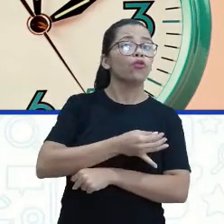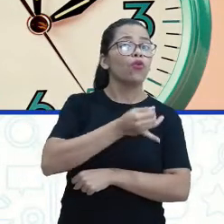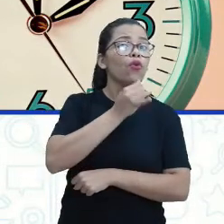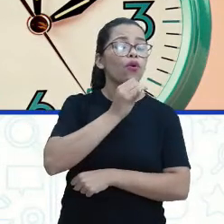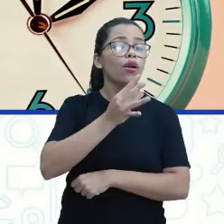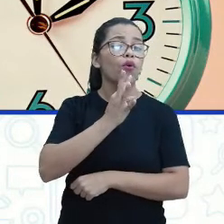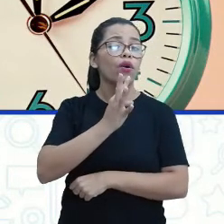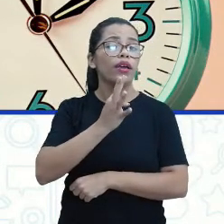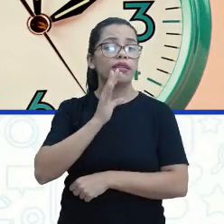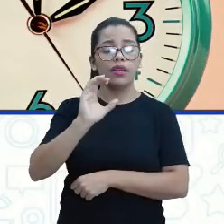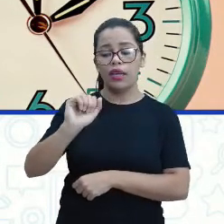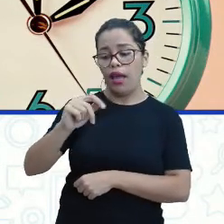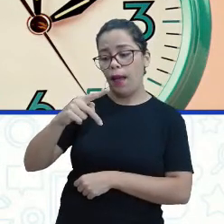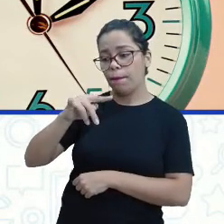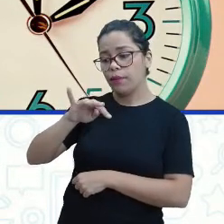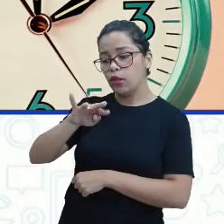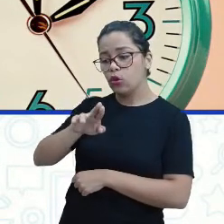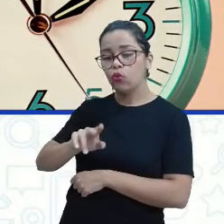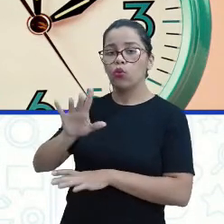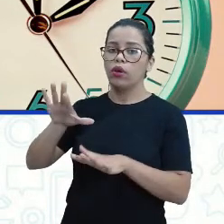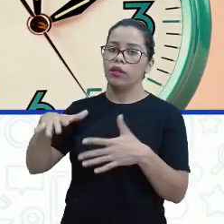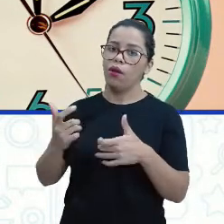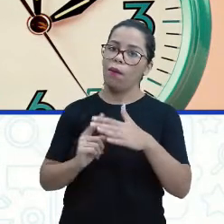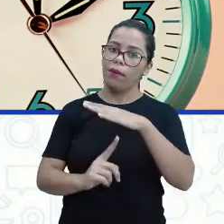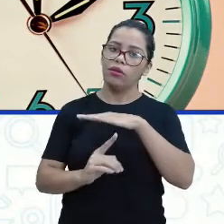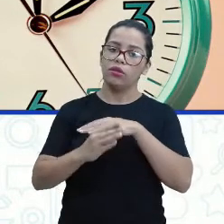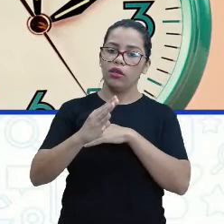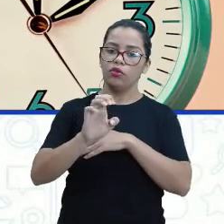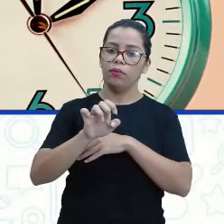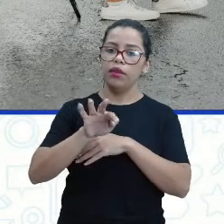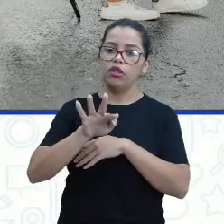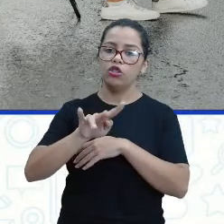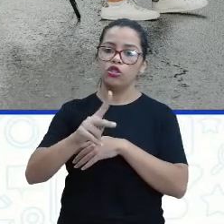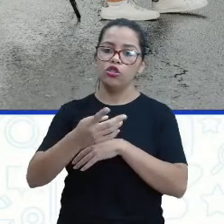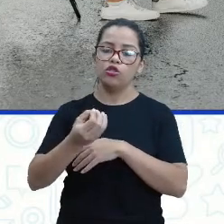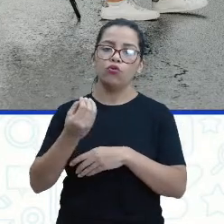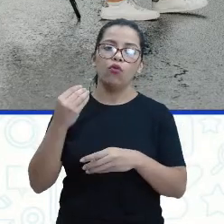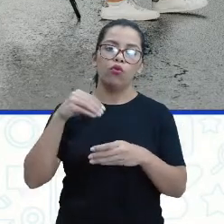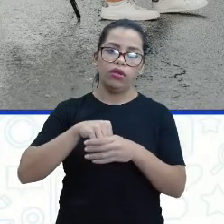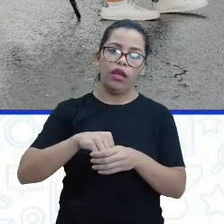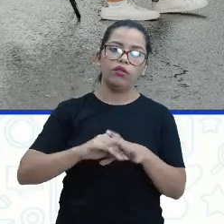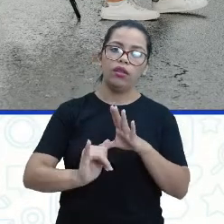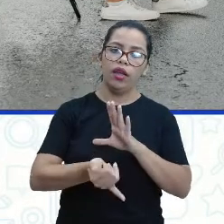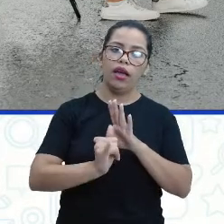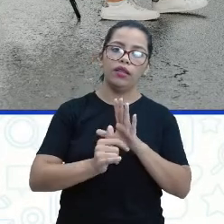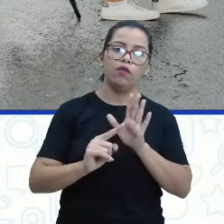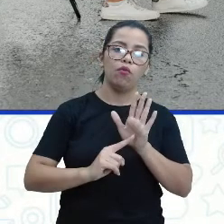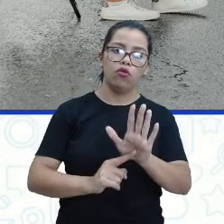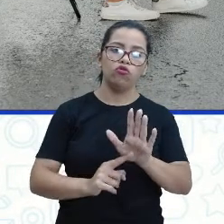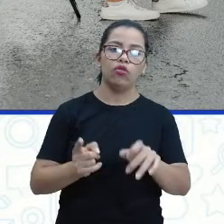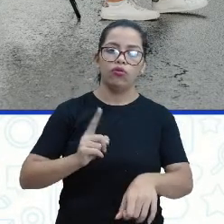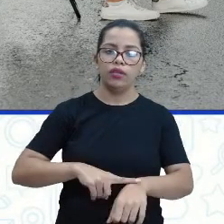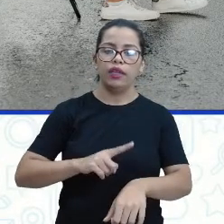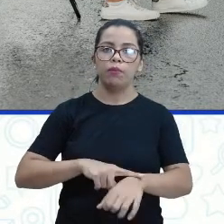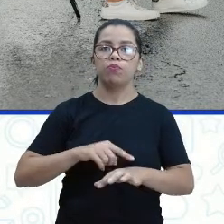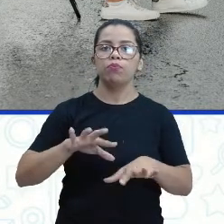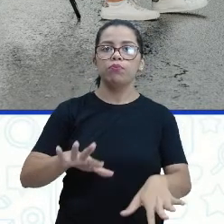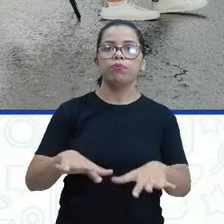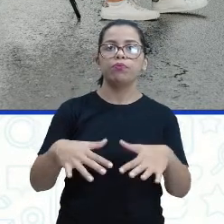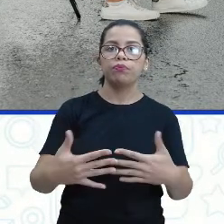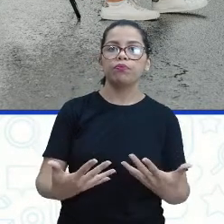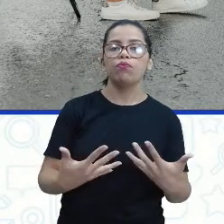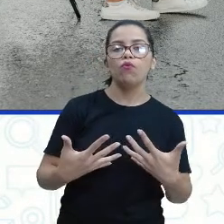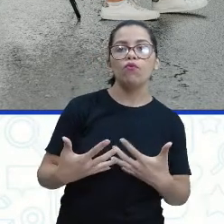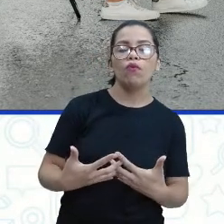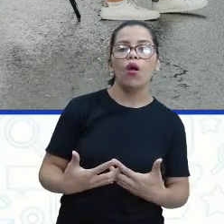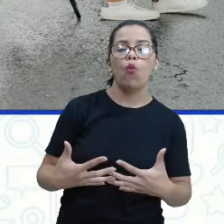Pronto, seria Bentinho marcando na narrativa o tempo, tá? O conflito é a parte da